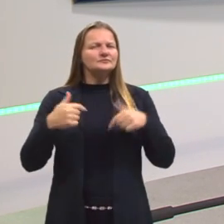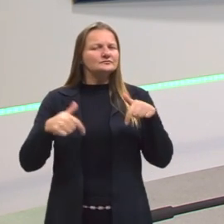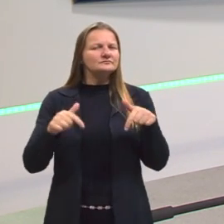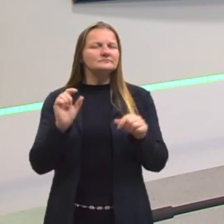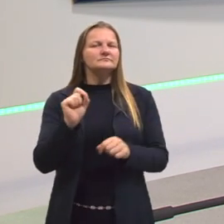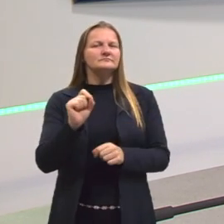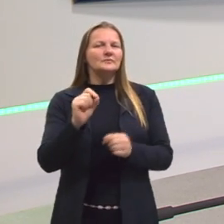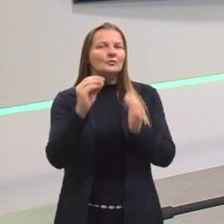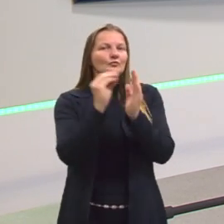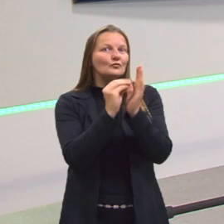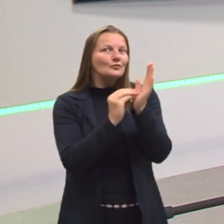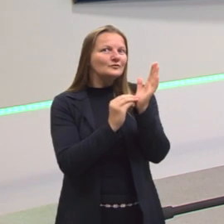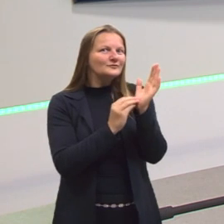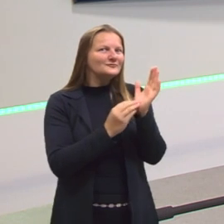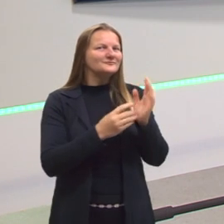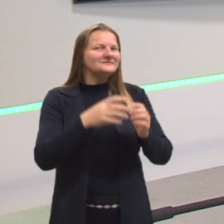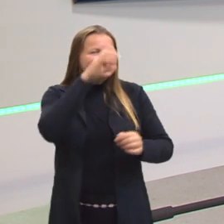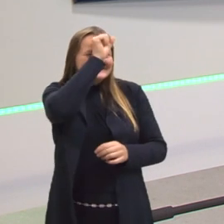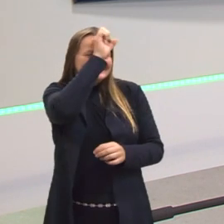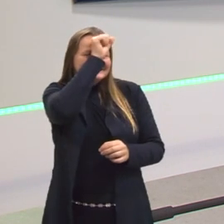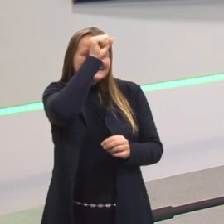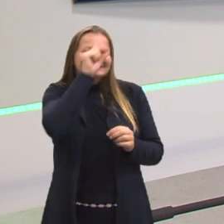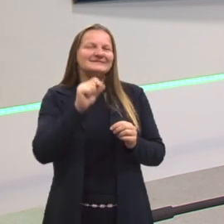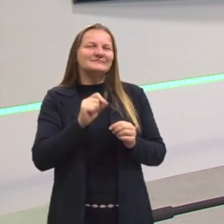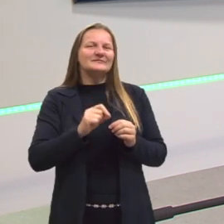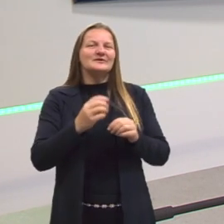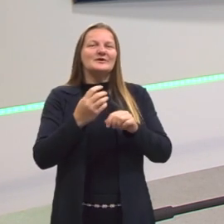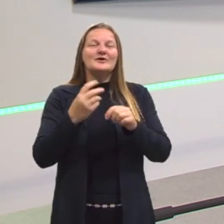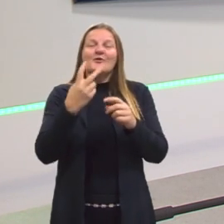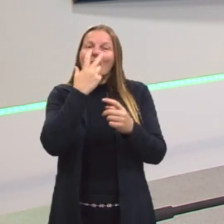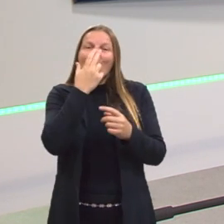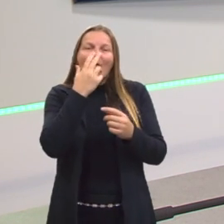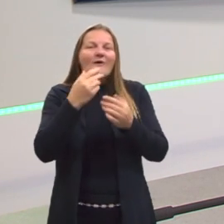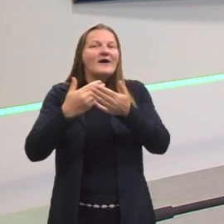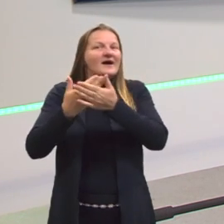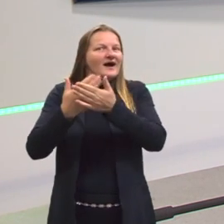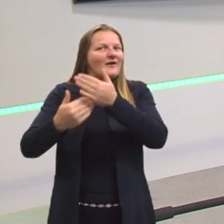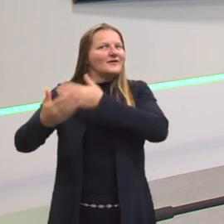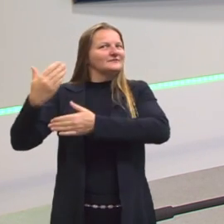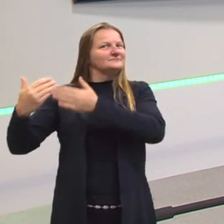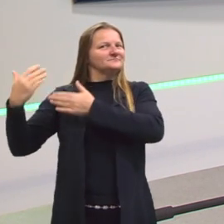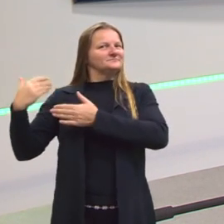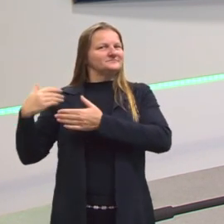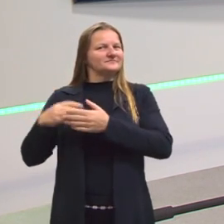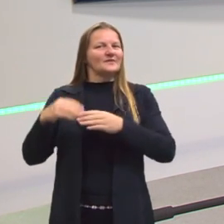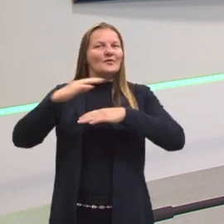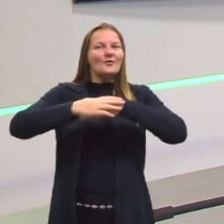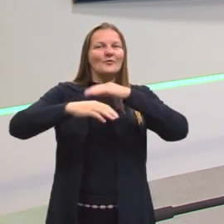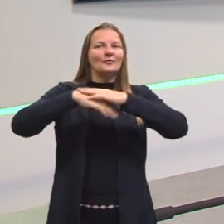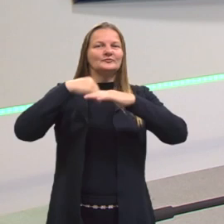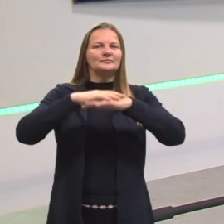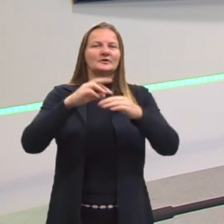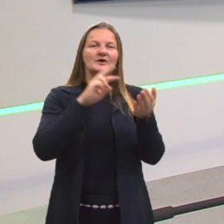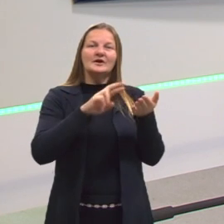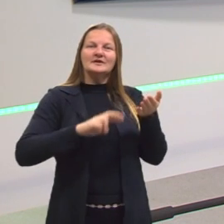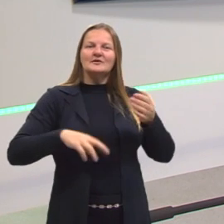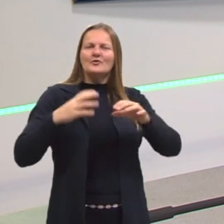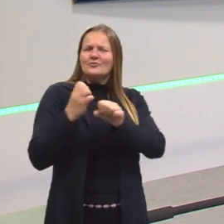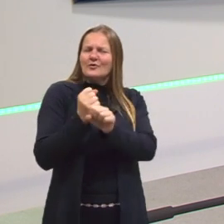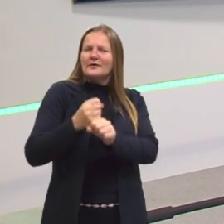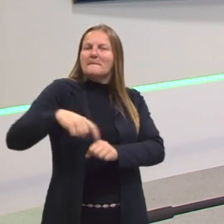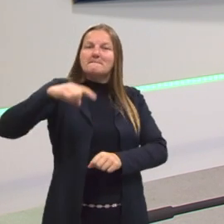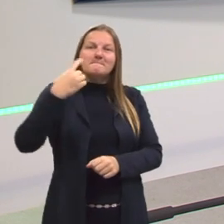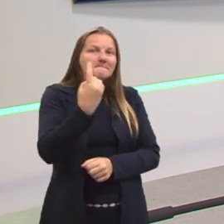algo bastante importante assim como todos os outros elementos que nós trabalhamos até agora para construir a nossa redação nota 1000